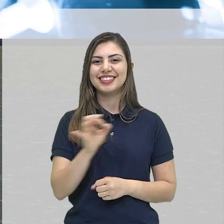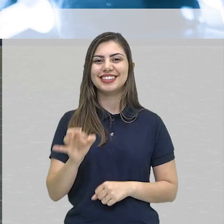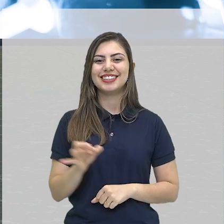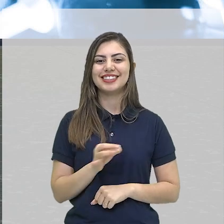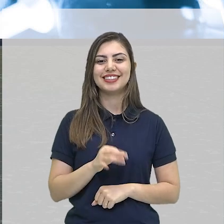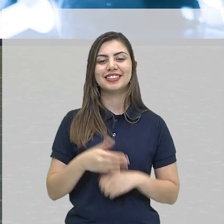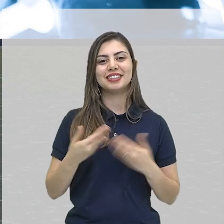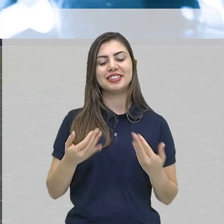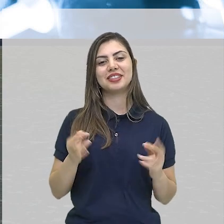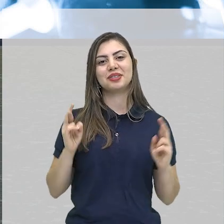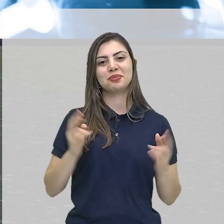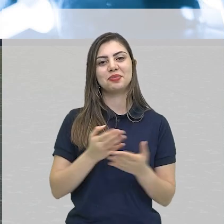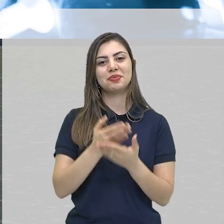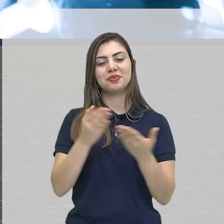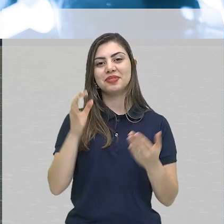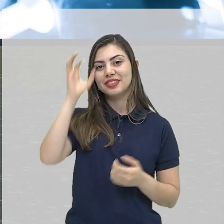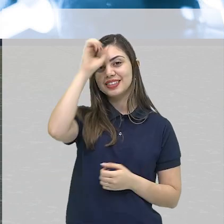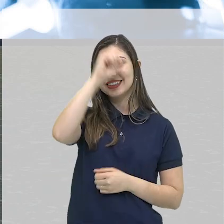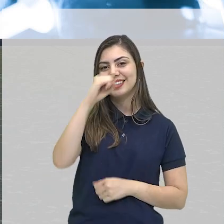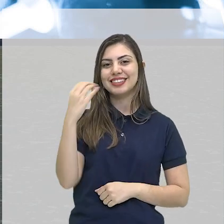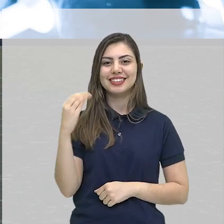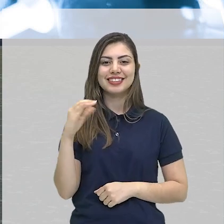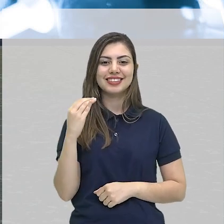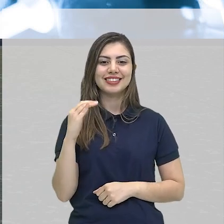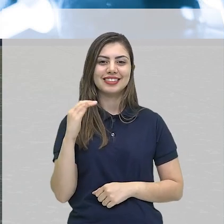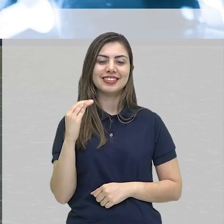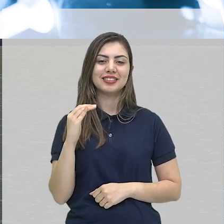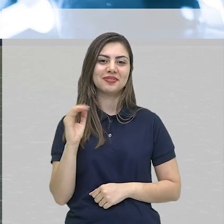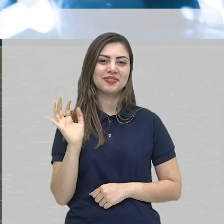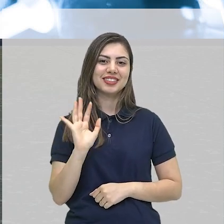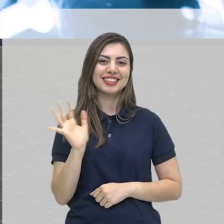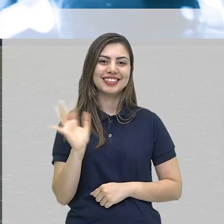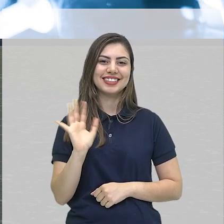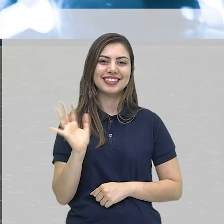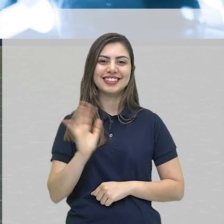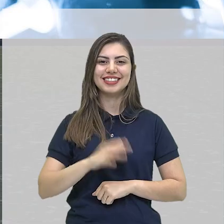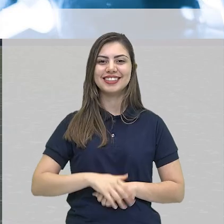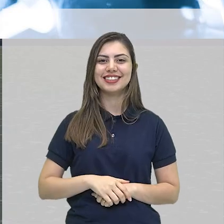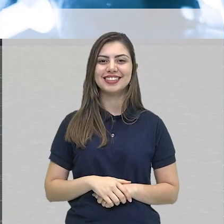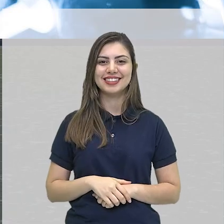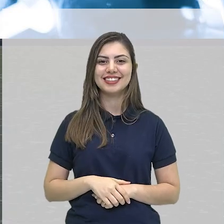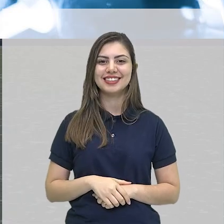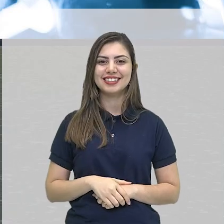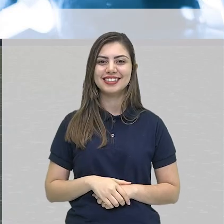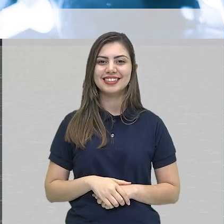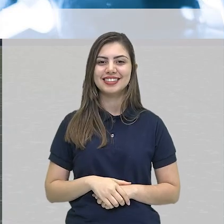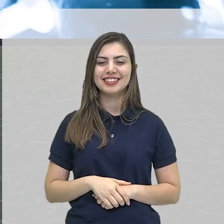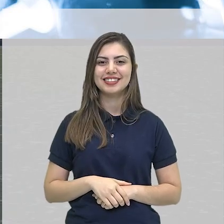certo? Então, espero que você tenha aprendido mais ciência e até uma próxima aula.